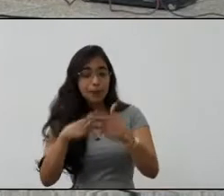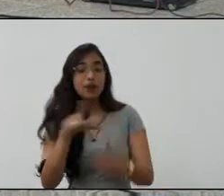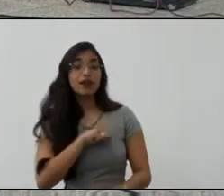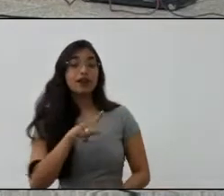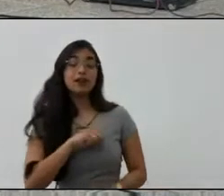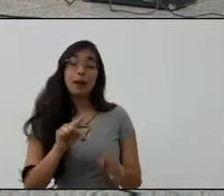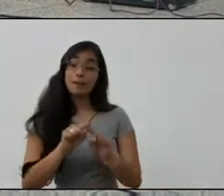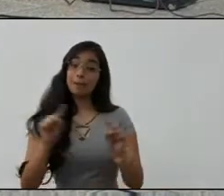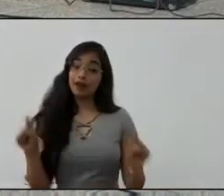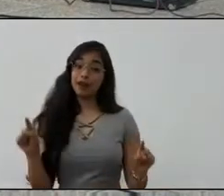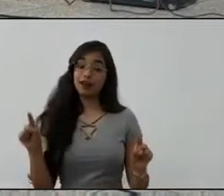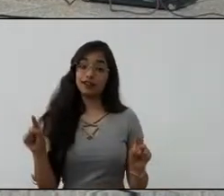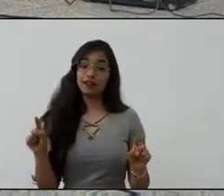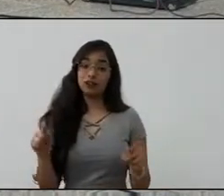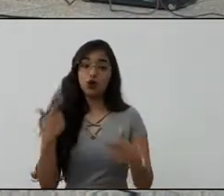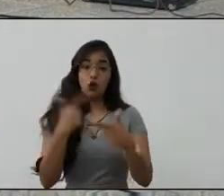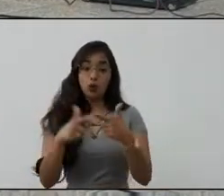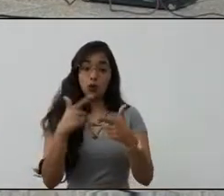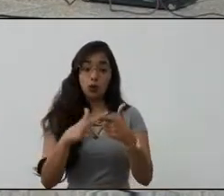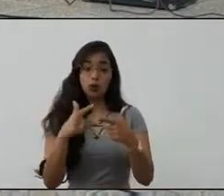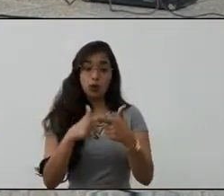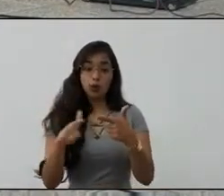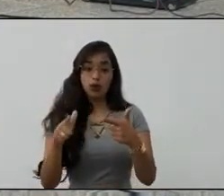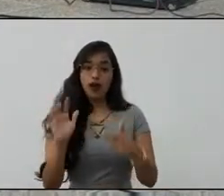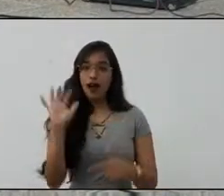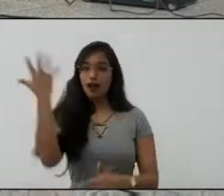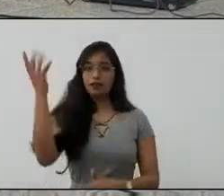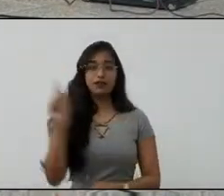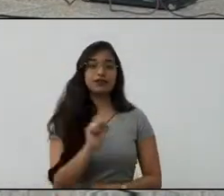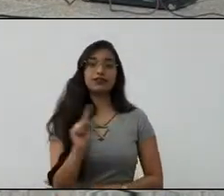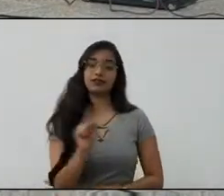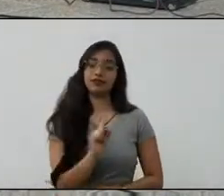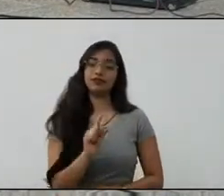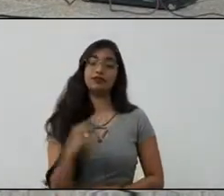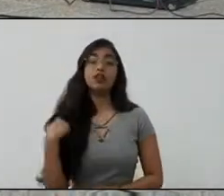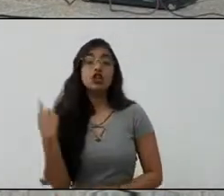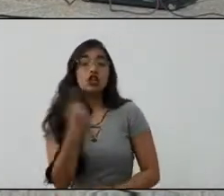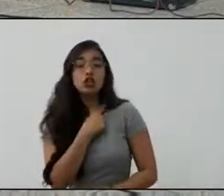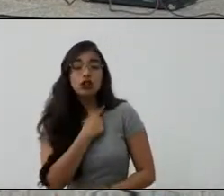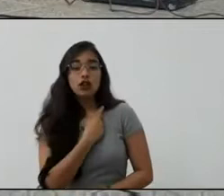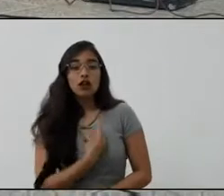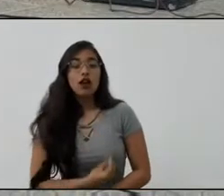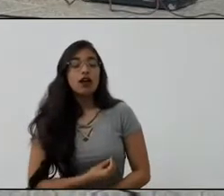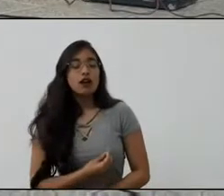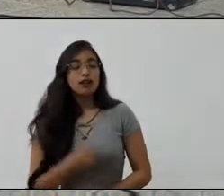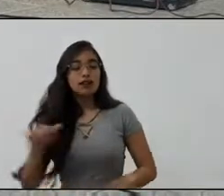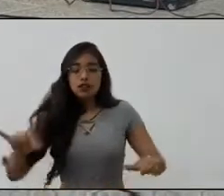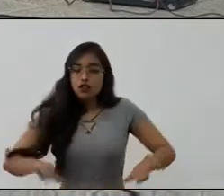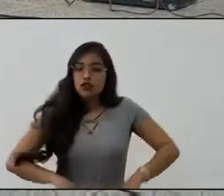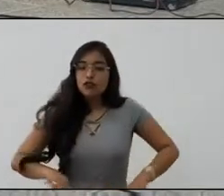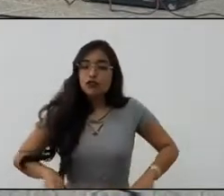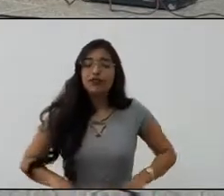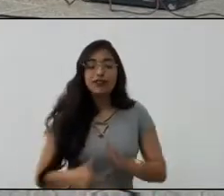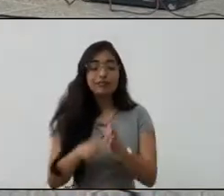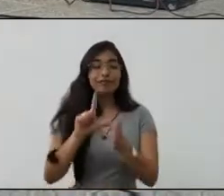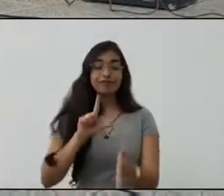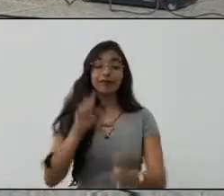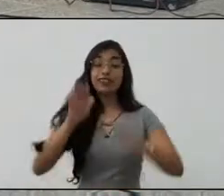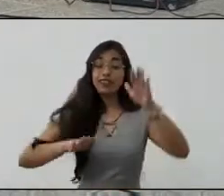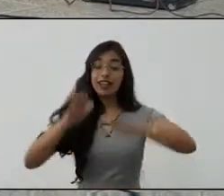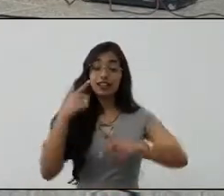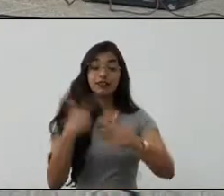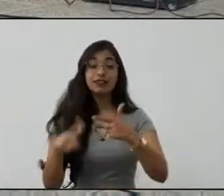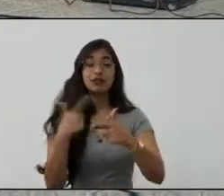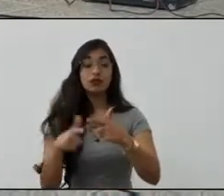a maior parte deles jamais aconteceu. Nós sofremos de véspera, meus irmãos, e às vezes o